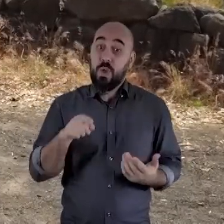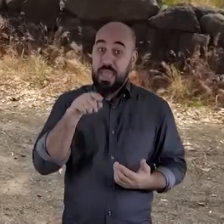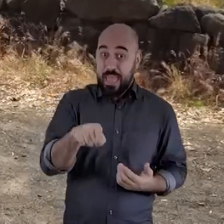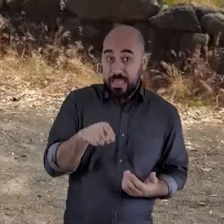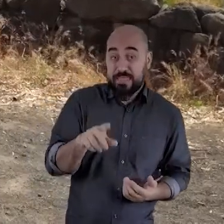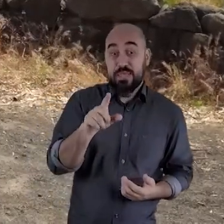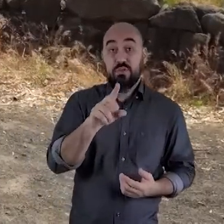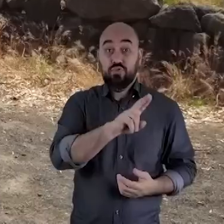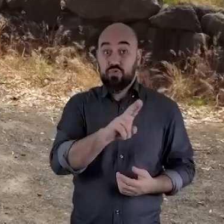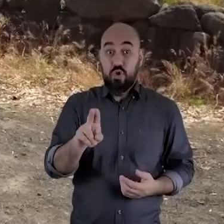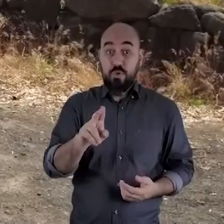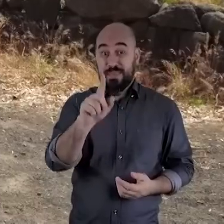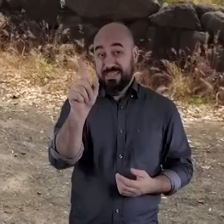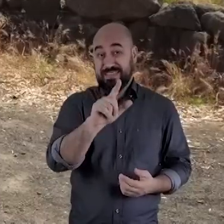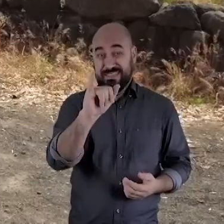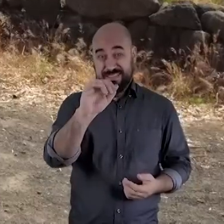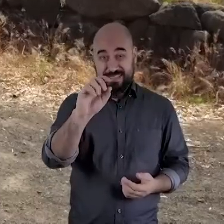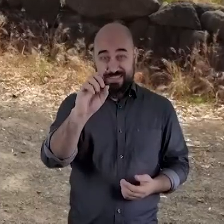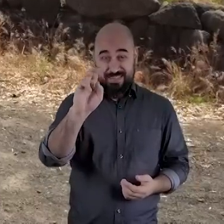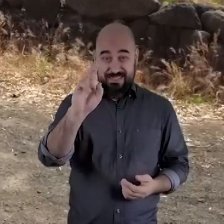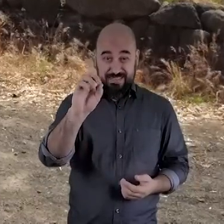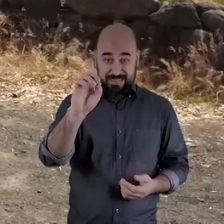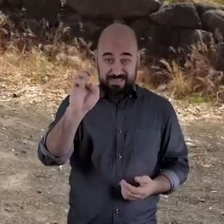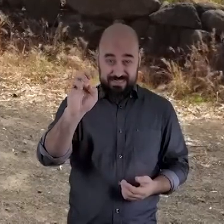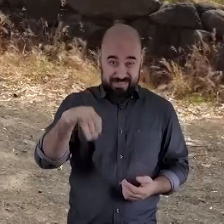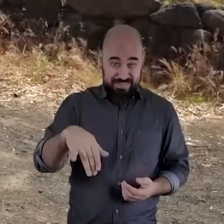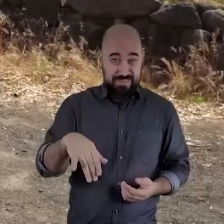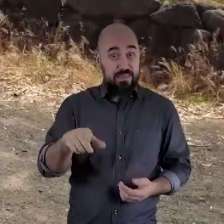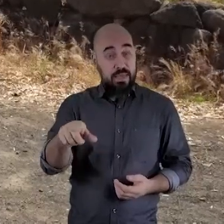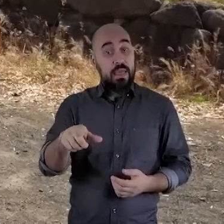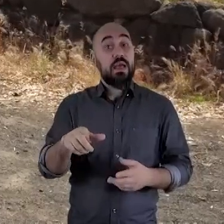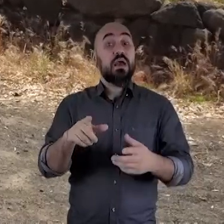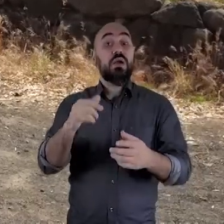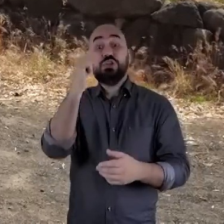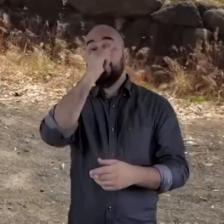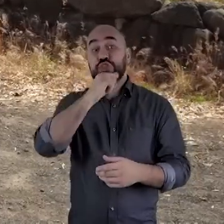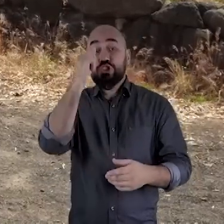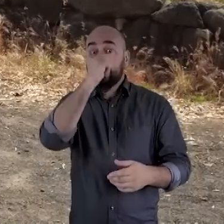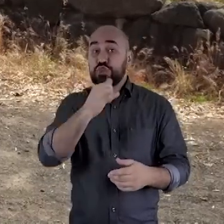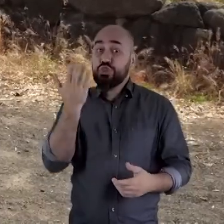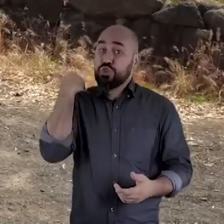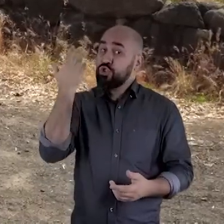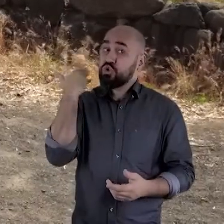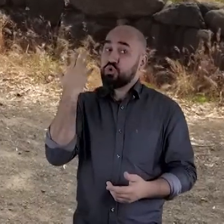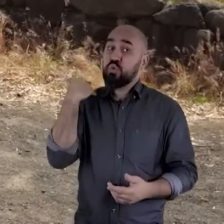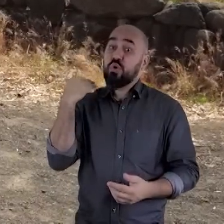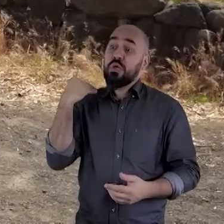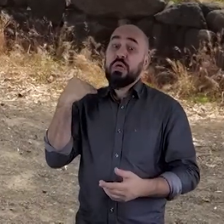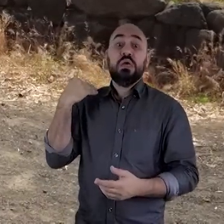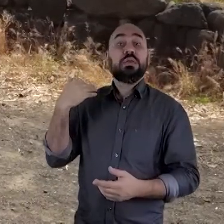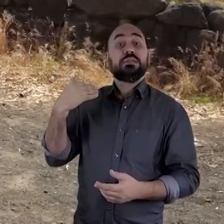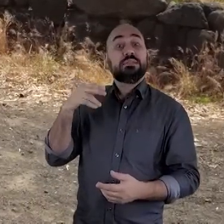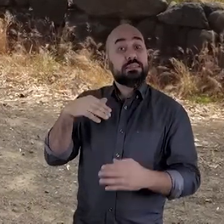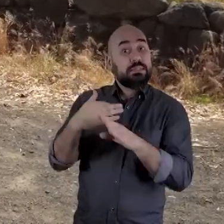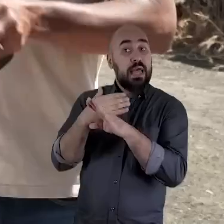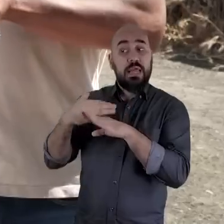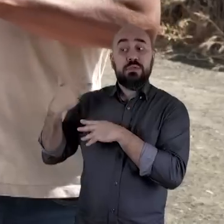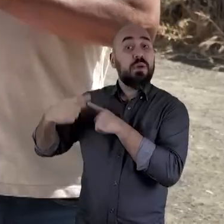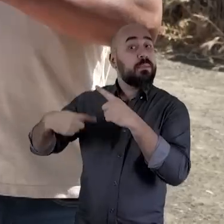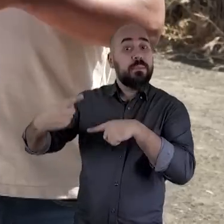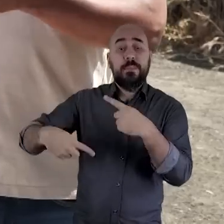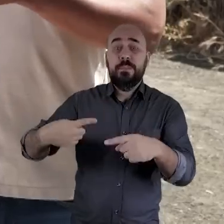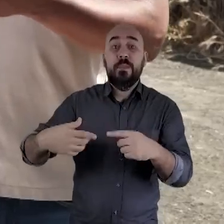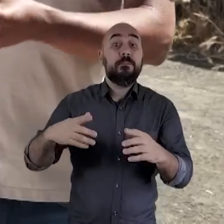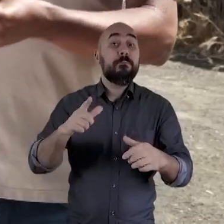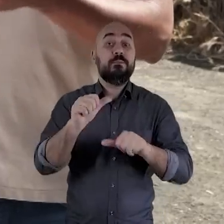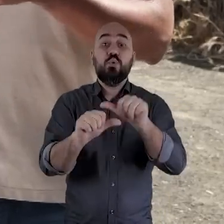é o nome antigo daquela cidade que no Novo Testamento seria chamada de Betsaida. Ou